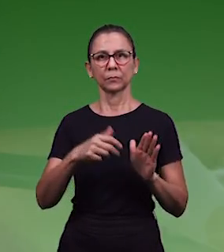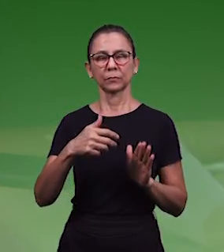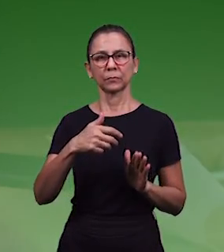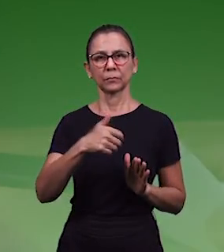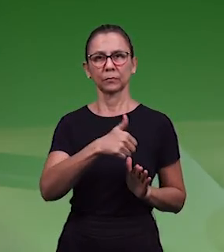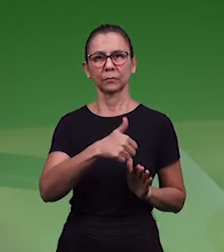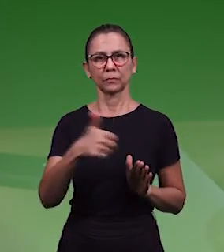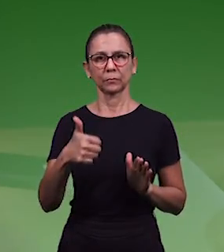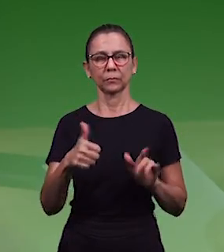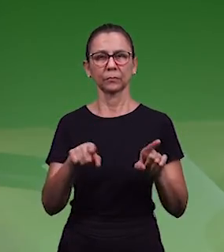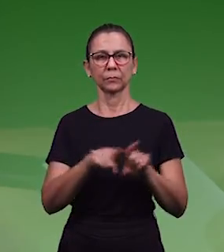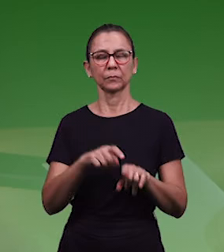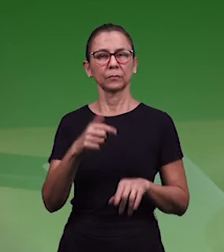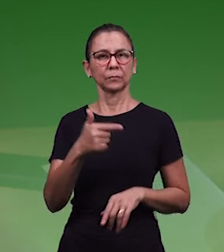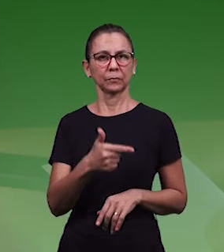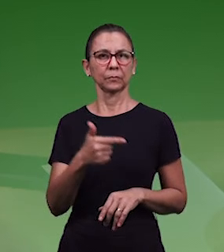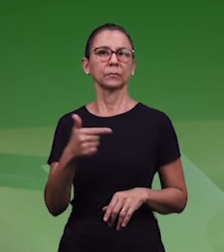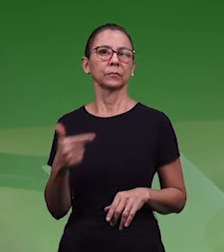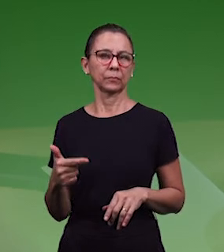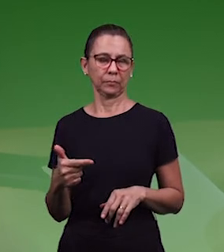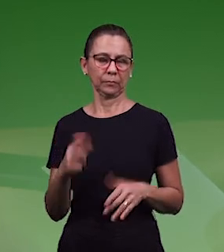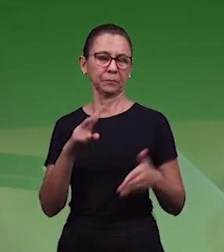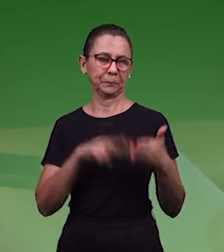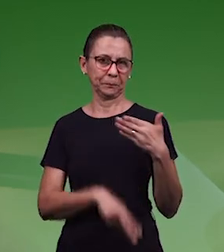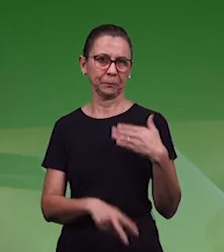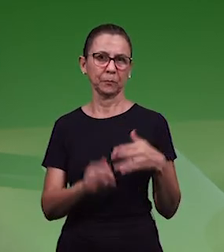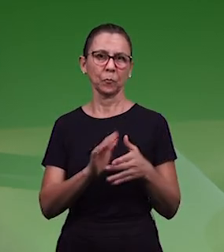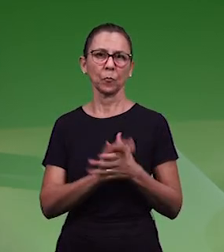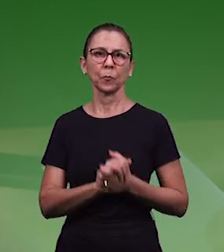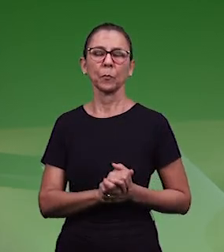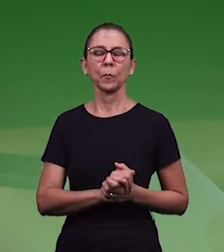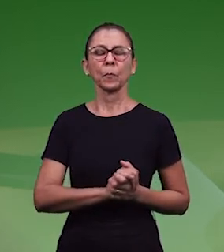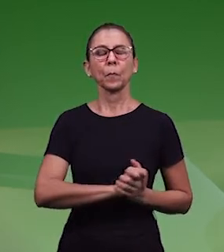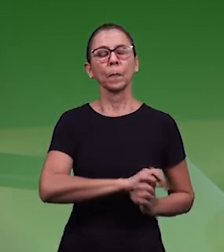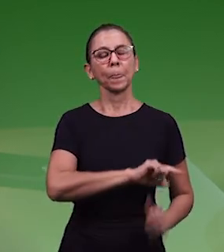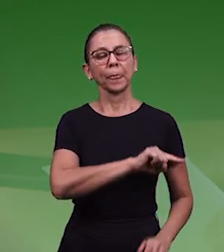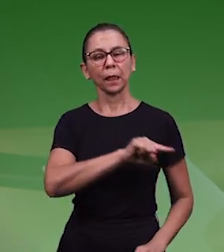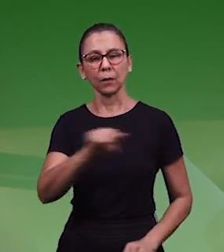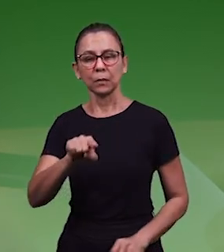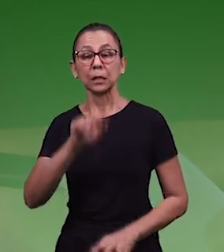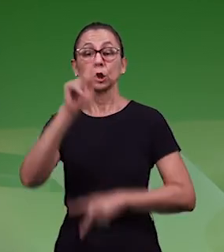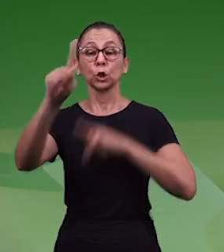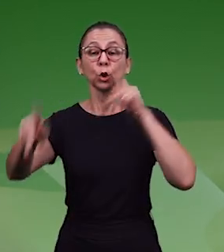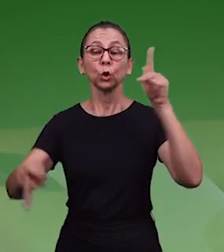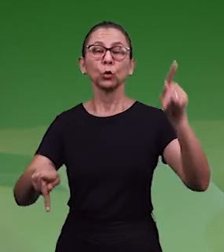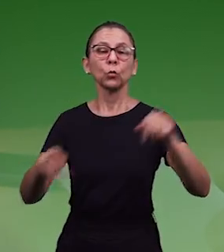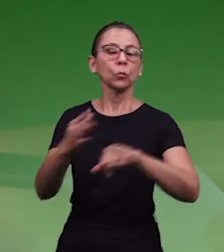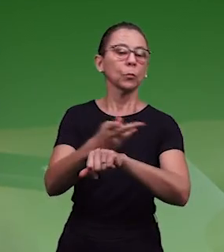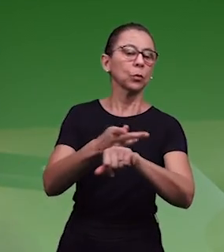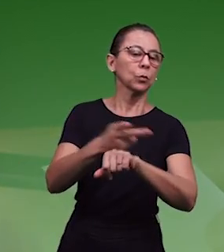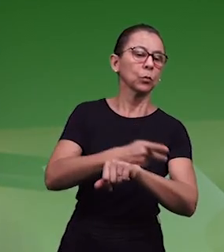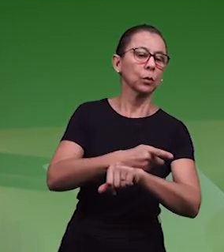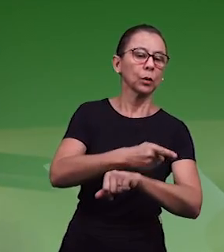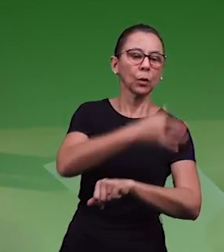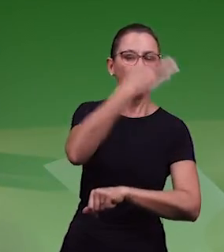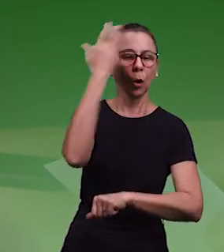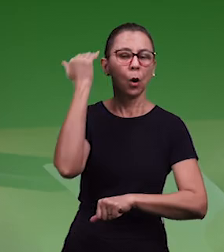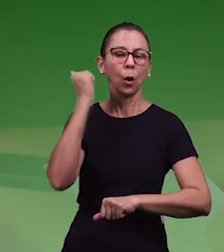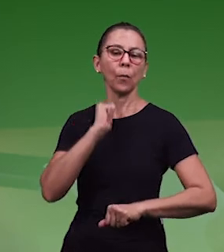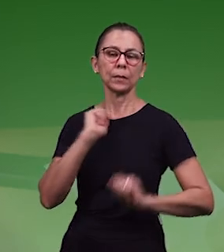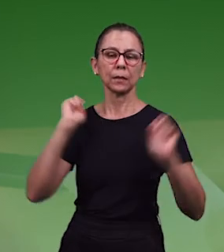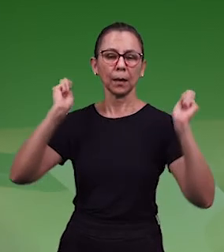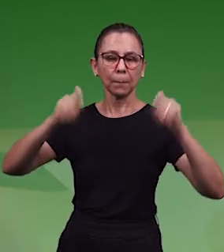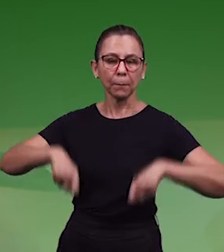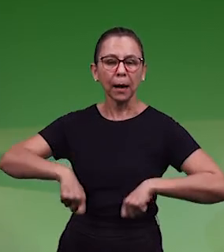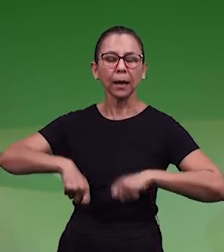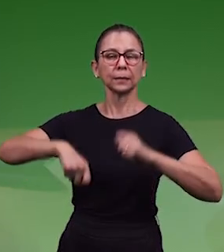o verso 22, que diz assim: E tu, dentre todo o povo, procura homens capazes, tementes a Deus,